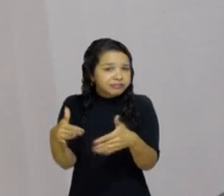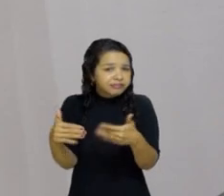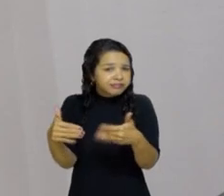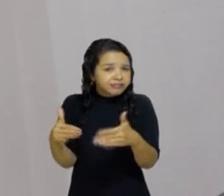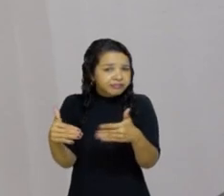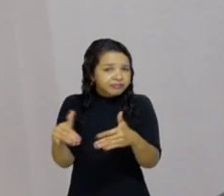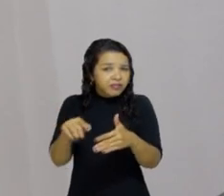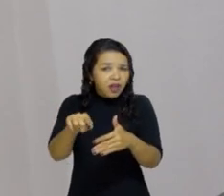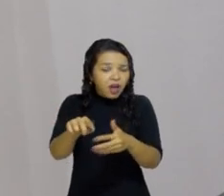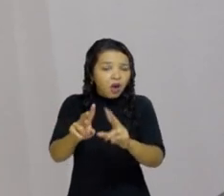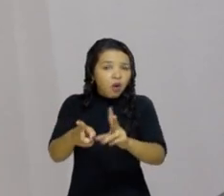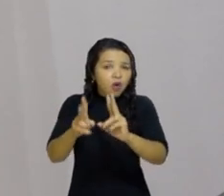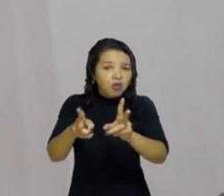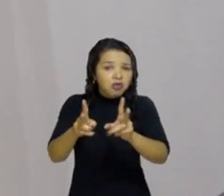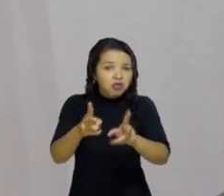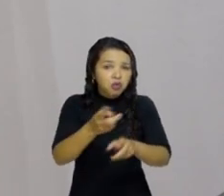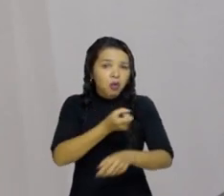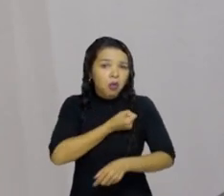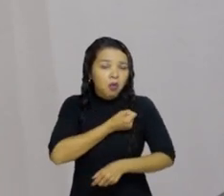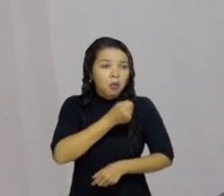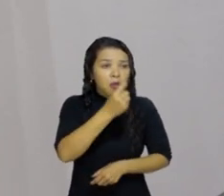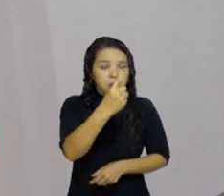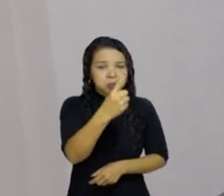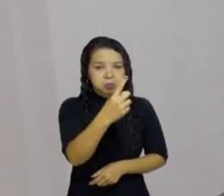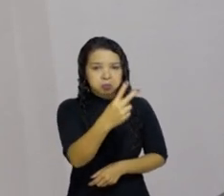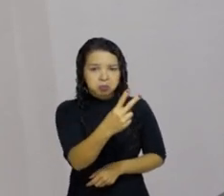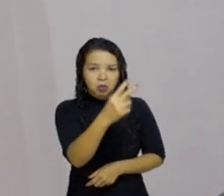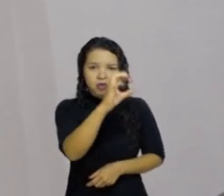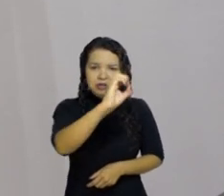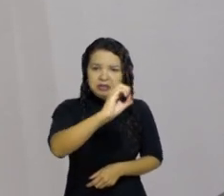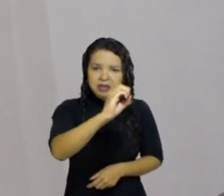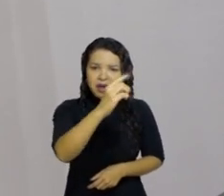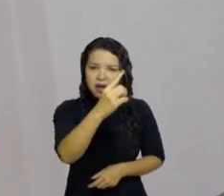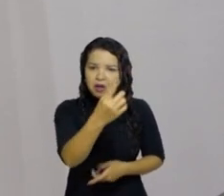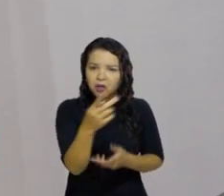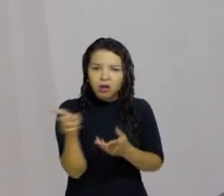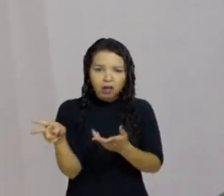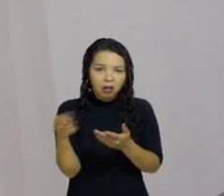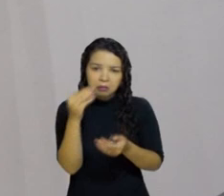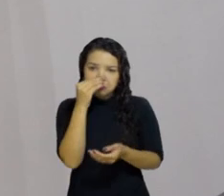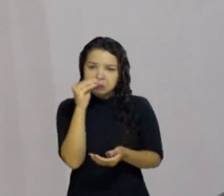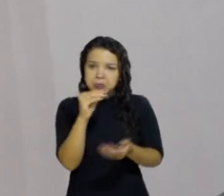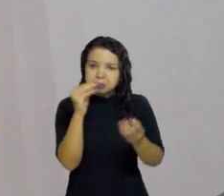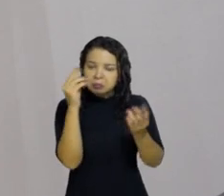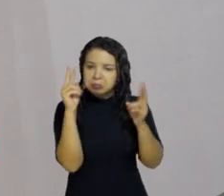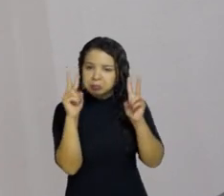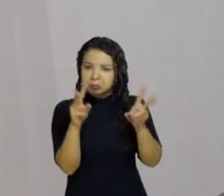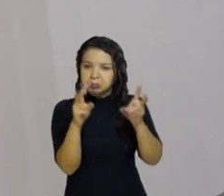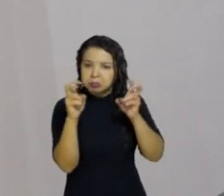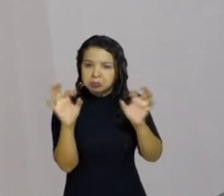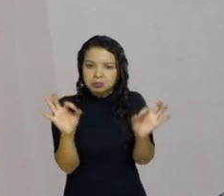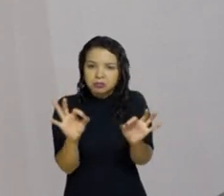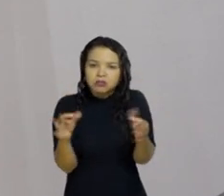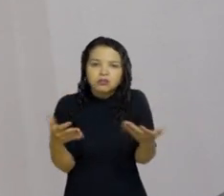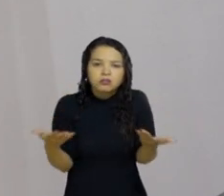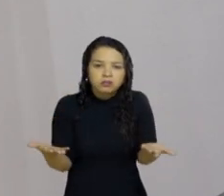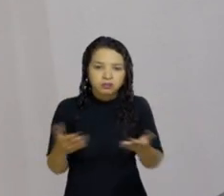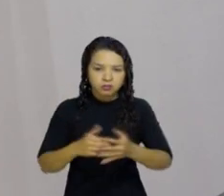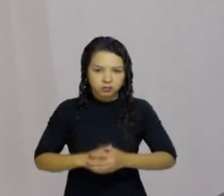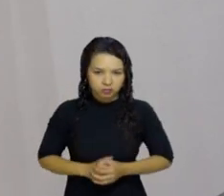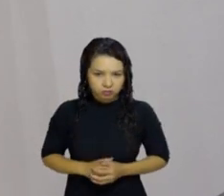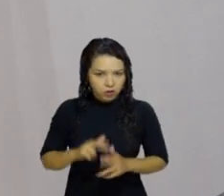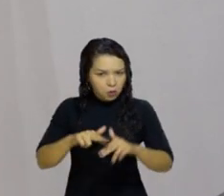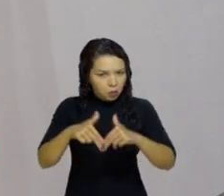de risco dos passivos ambientais. Diante destes fatos, senhores, logo que assumimos o nosso